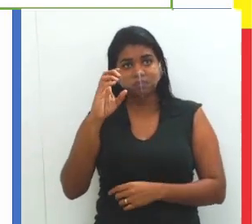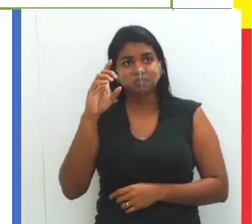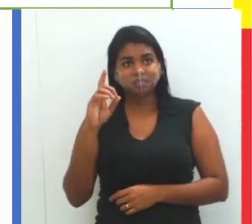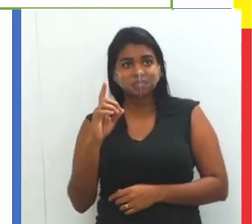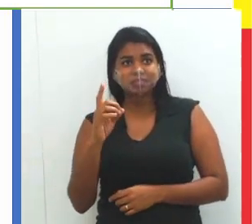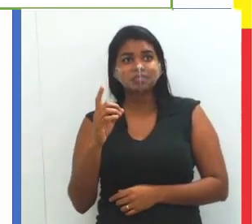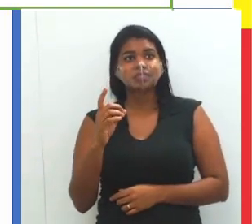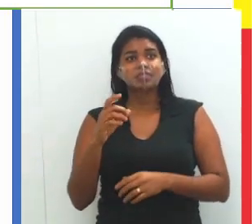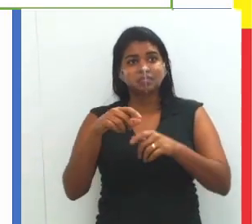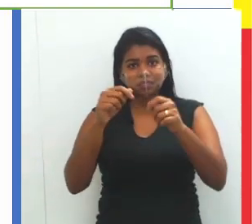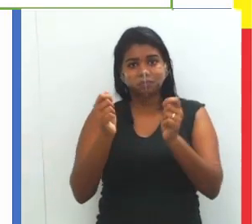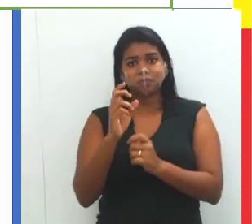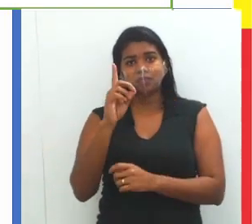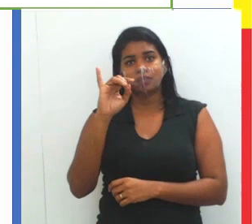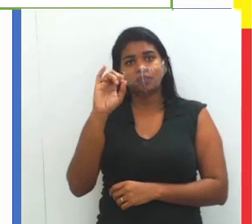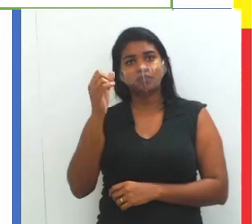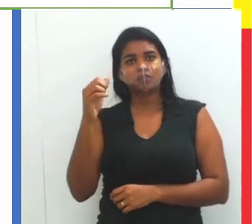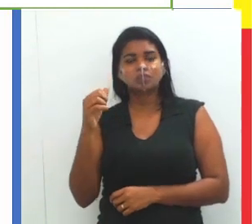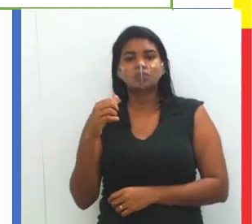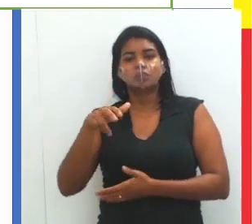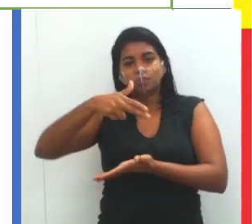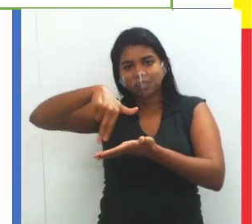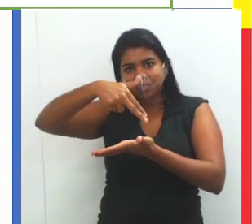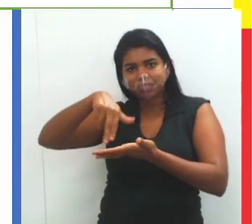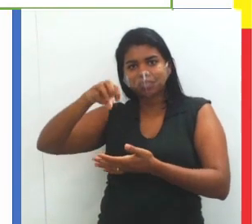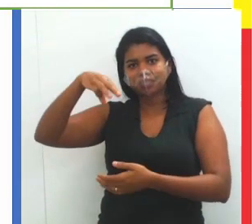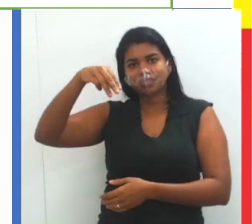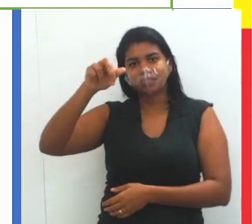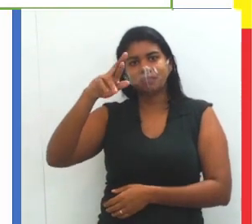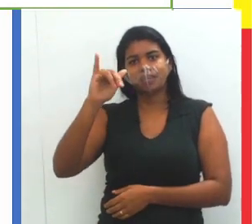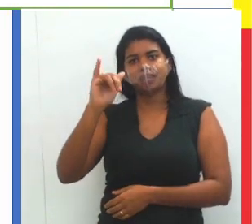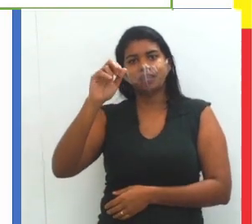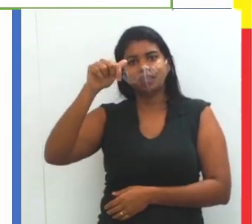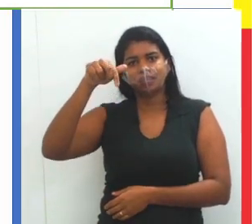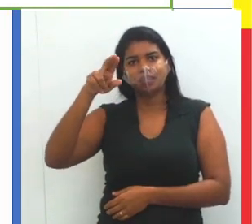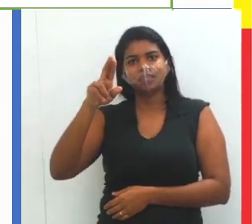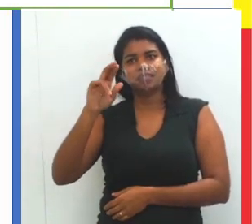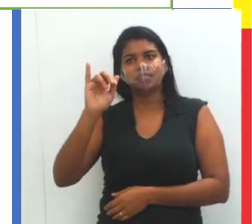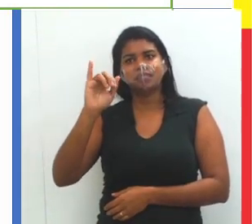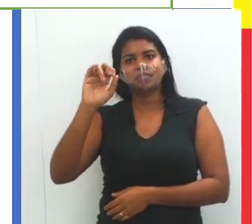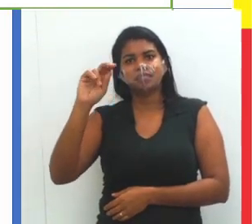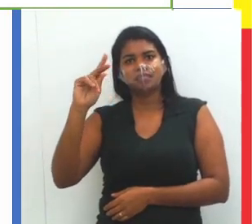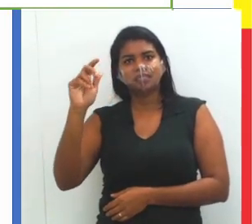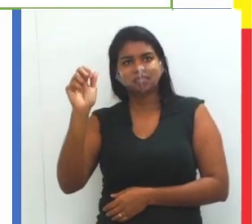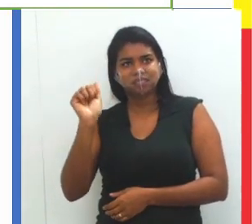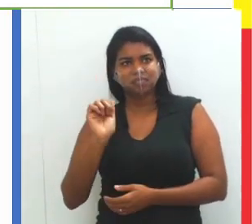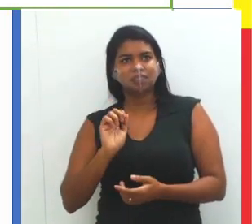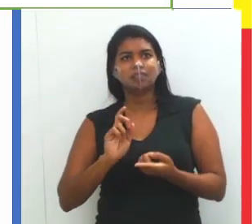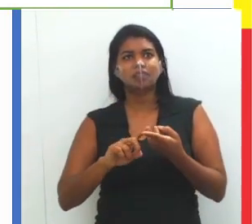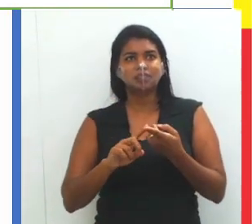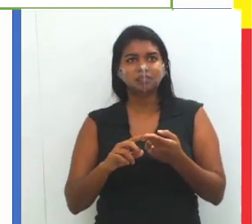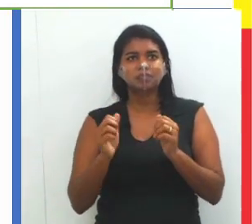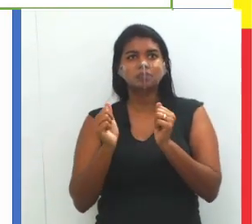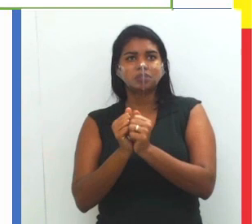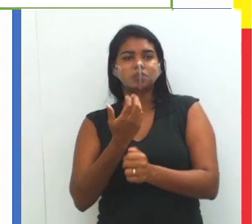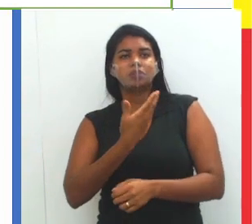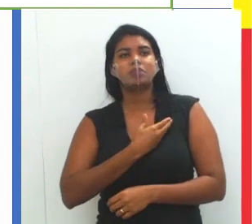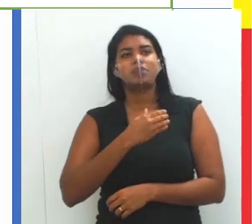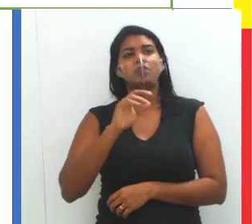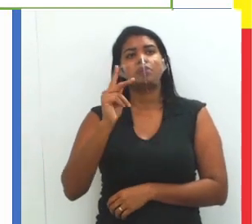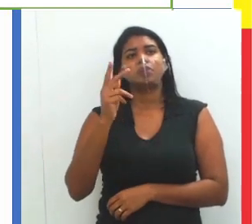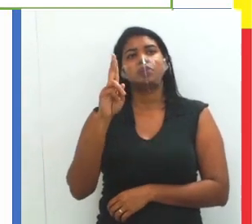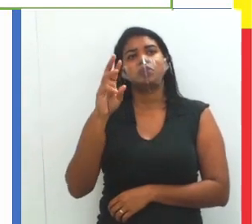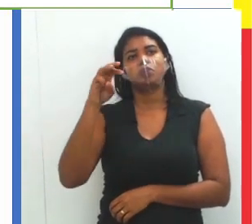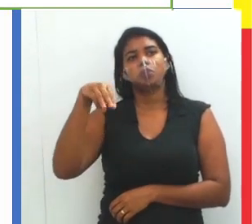cantor com a música Dança Mariquinha. E continua aqui a questão com Humberto Teixeira, não é isso? Com Humberto